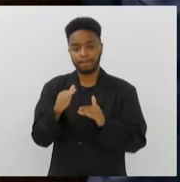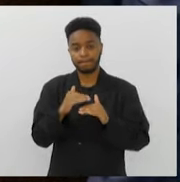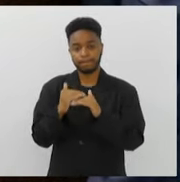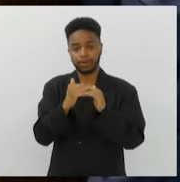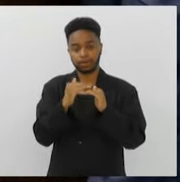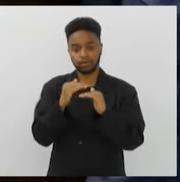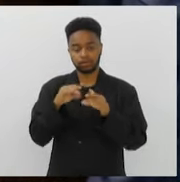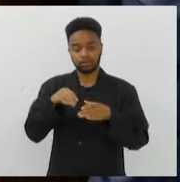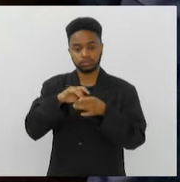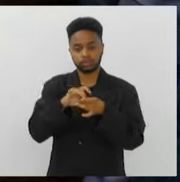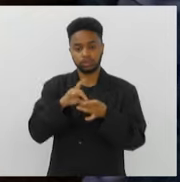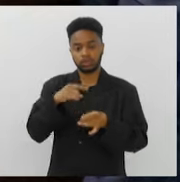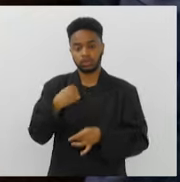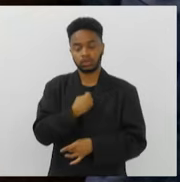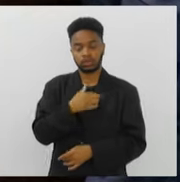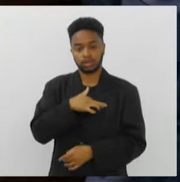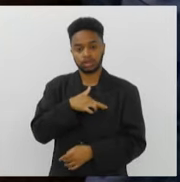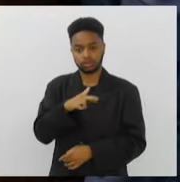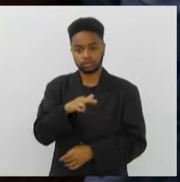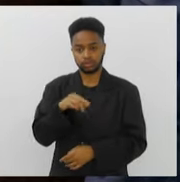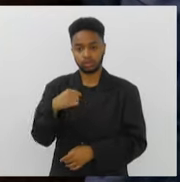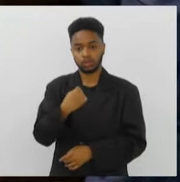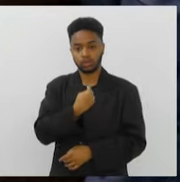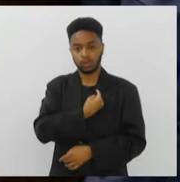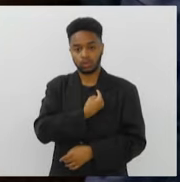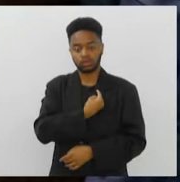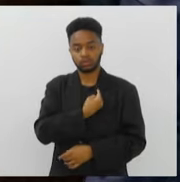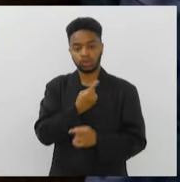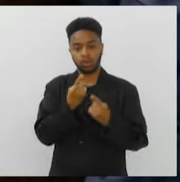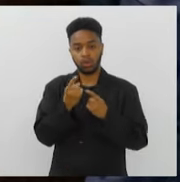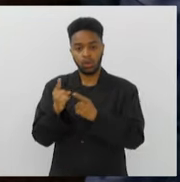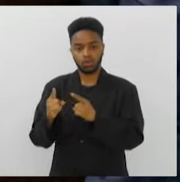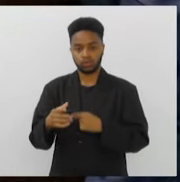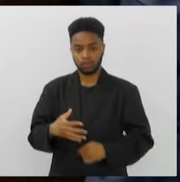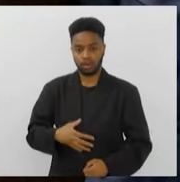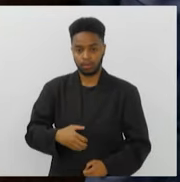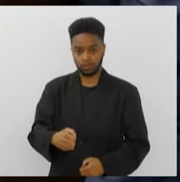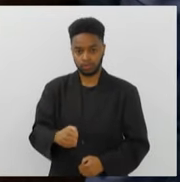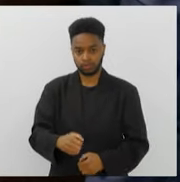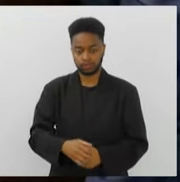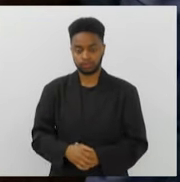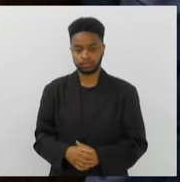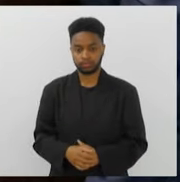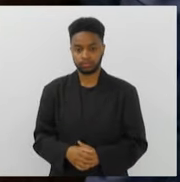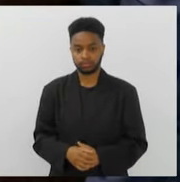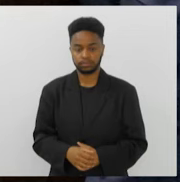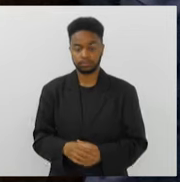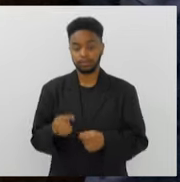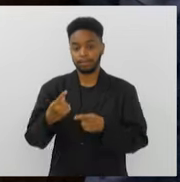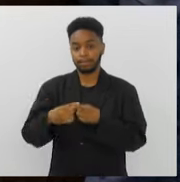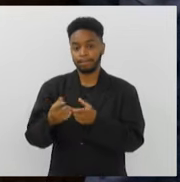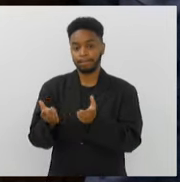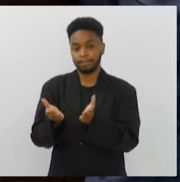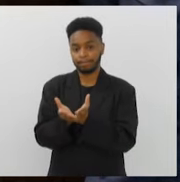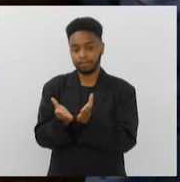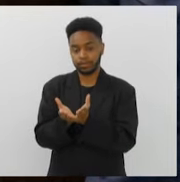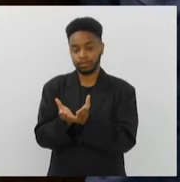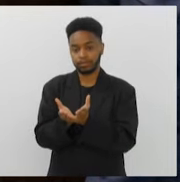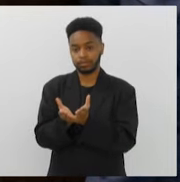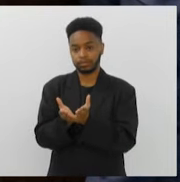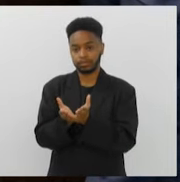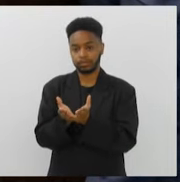religião, da vida religiosa, a gente é contra o aborto. A Bíblia, ela